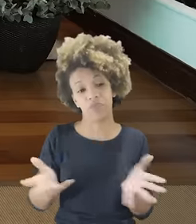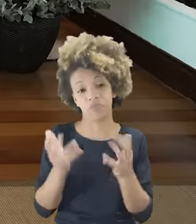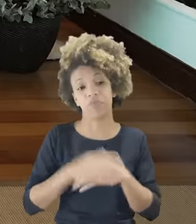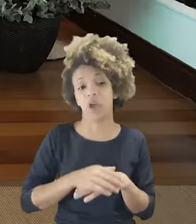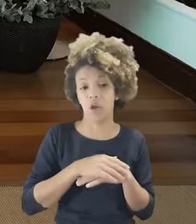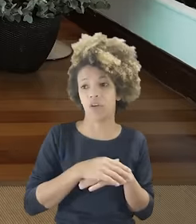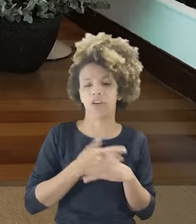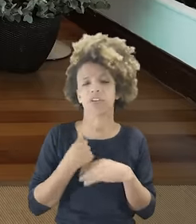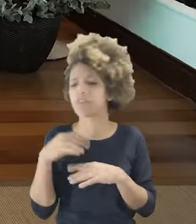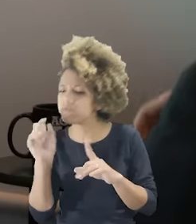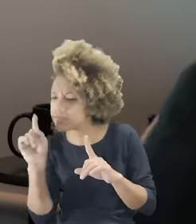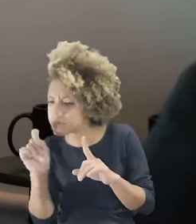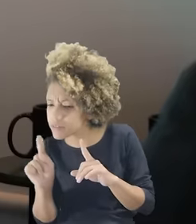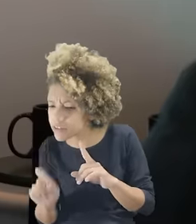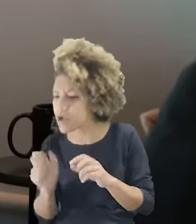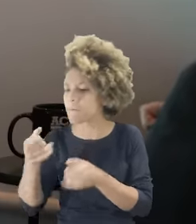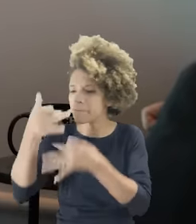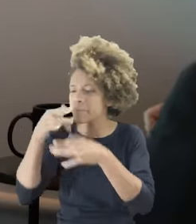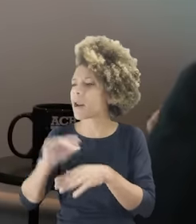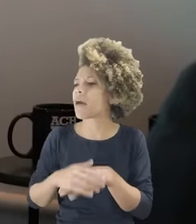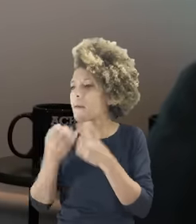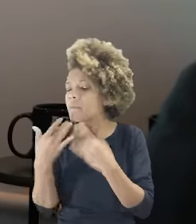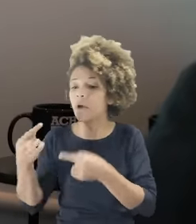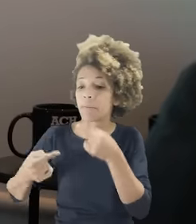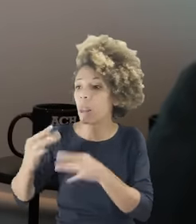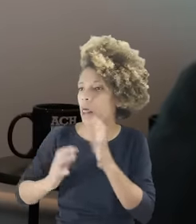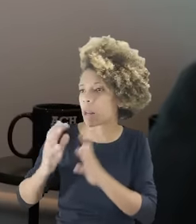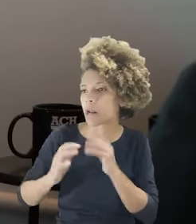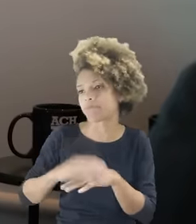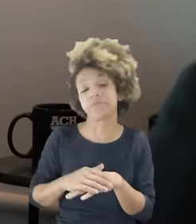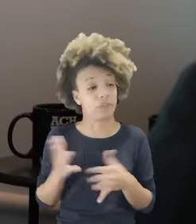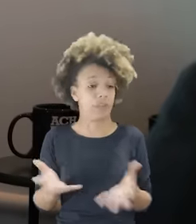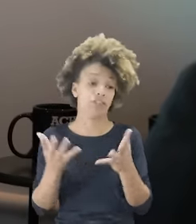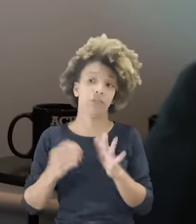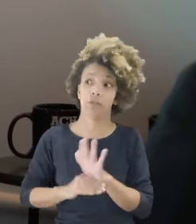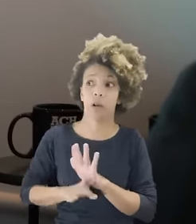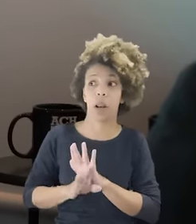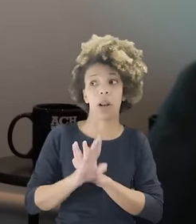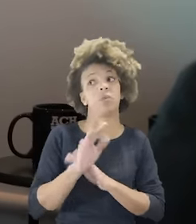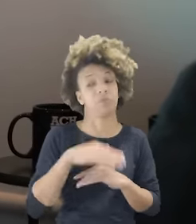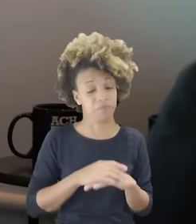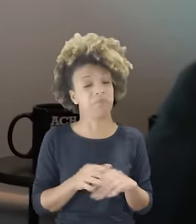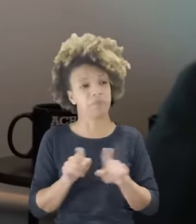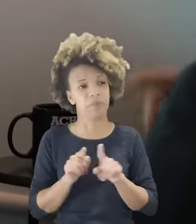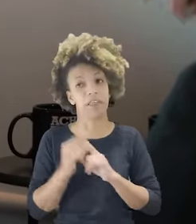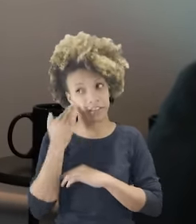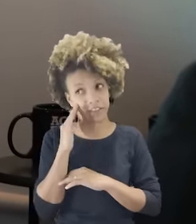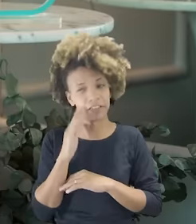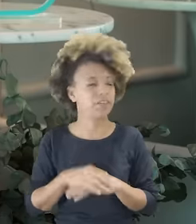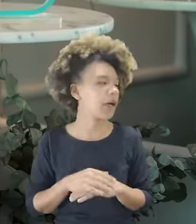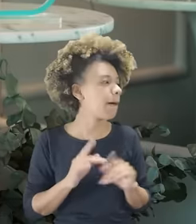negativo daí vai alguém fã e comenta uma coisa positiva e eles ficam brigando e meu engajamento vai subindo mas o Instagram vai